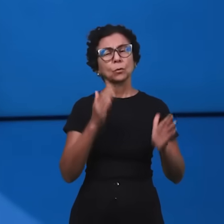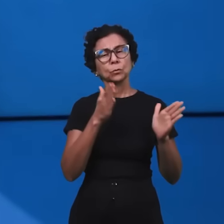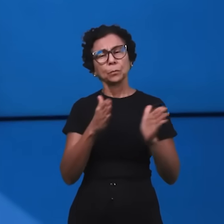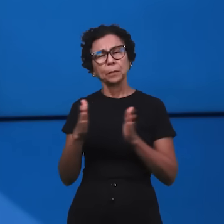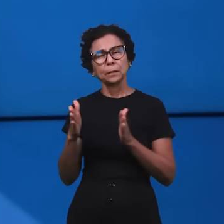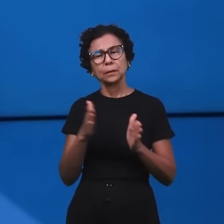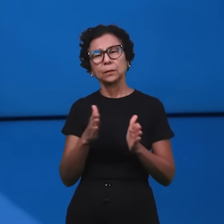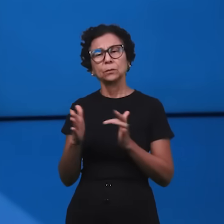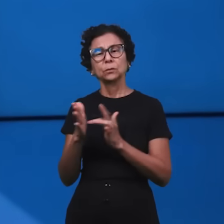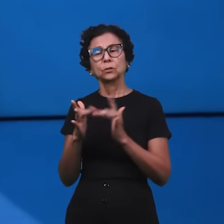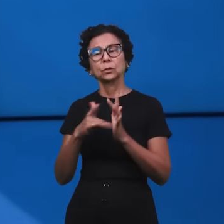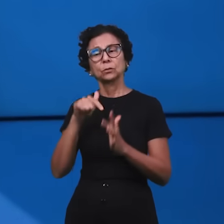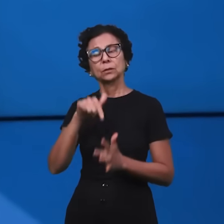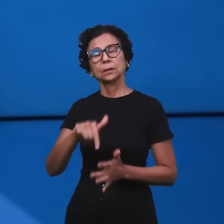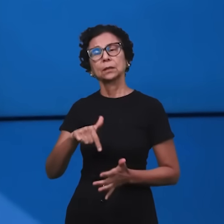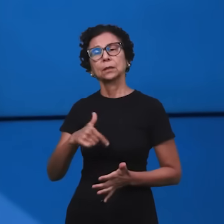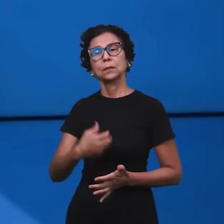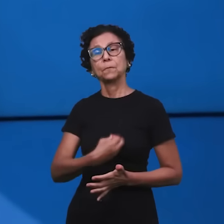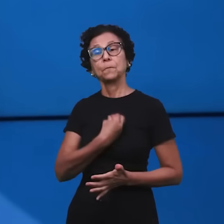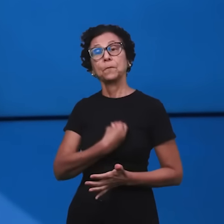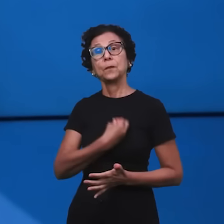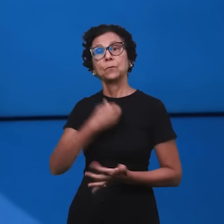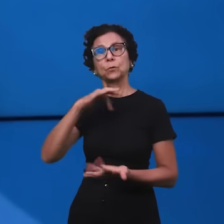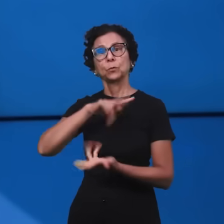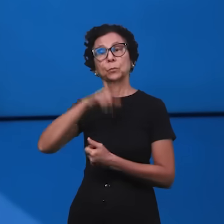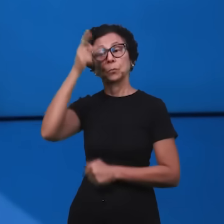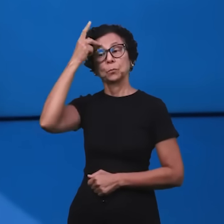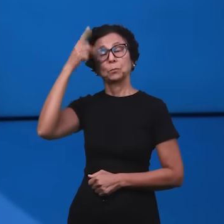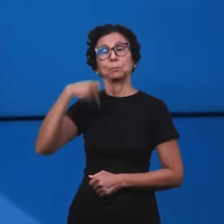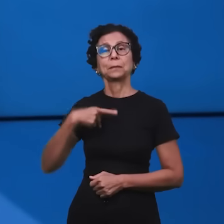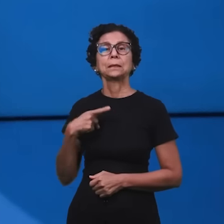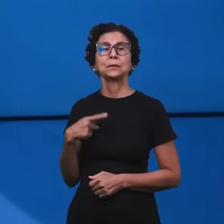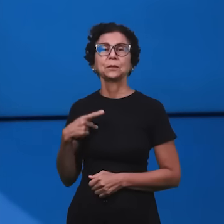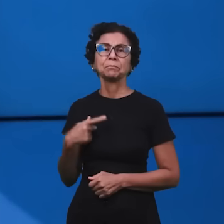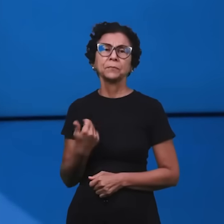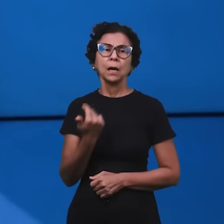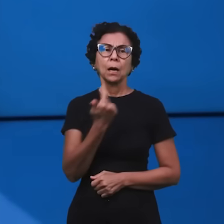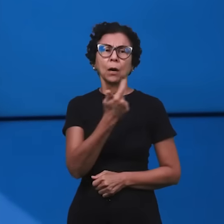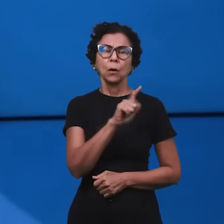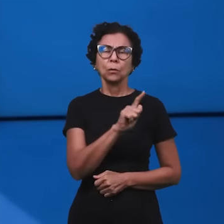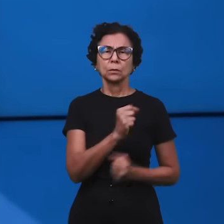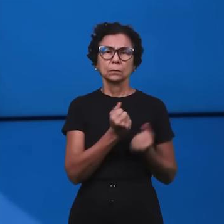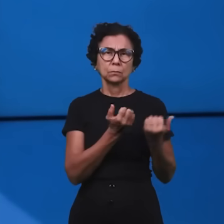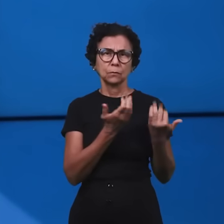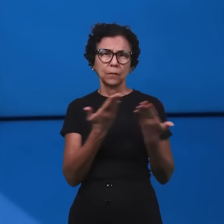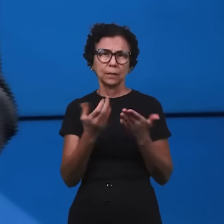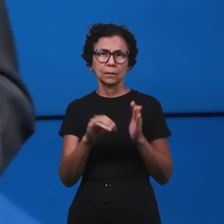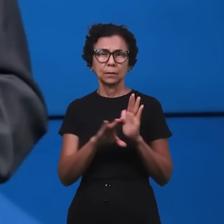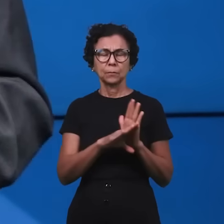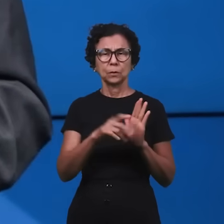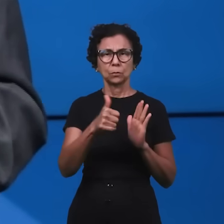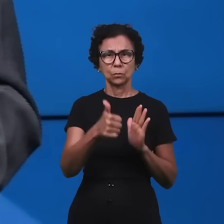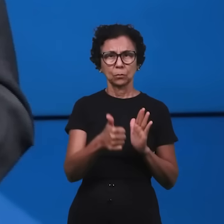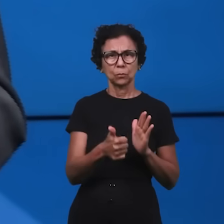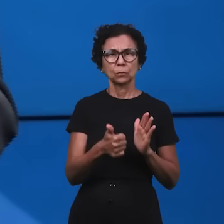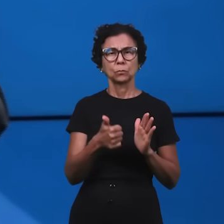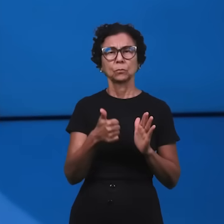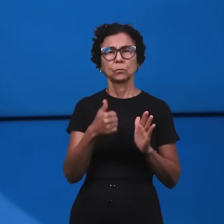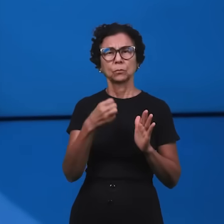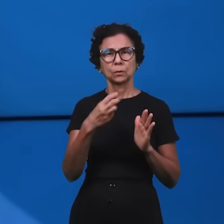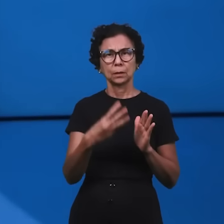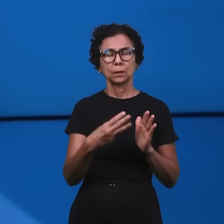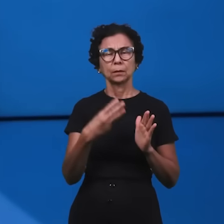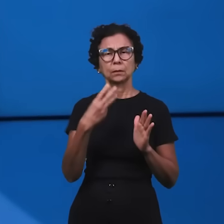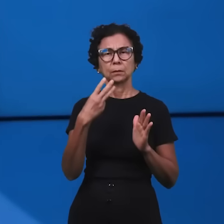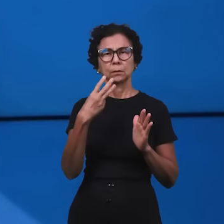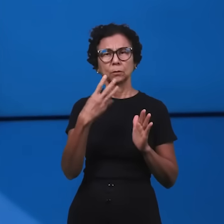longo da existência dele na terra, ou seja, o seu Jesus em vida aqui neste mundo. As outras ofertas, o capítulo 1 e